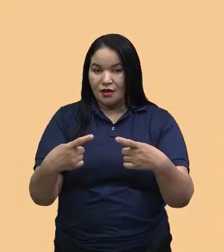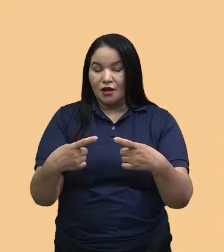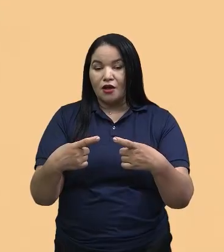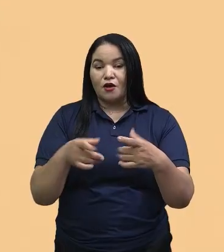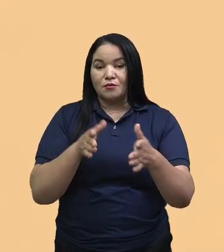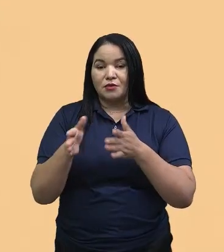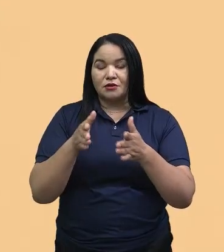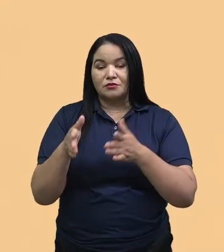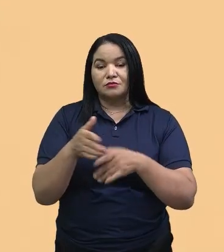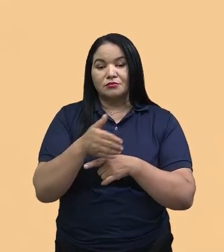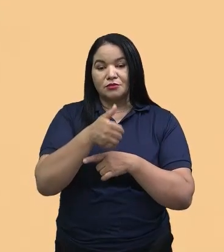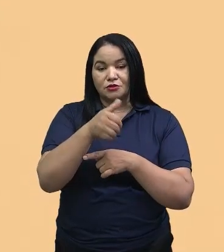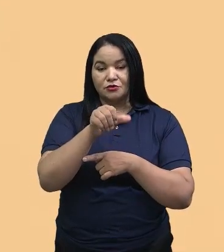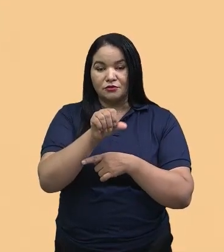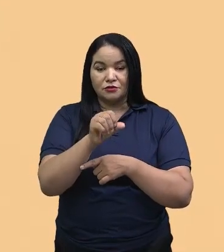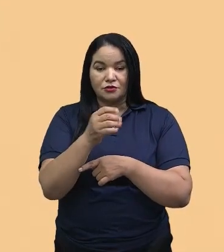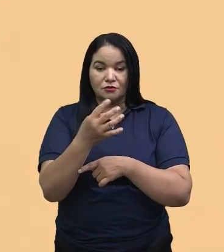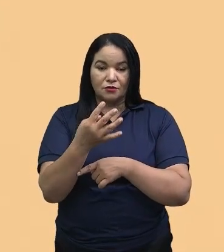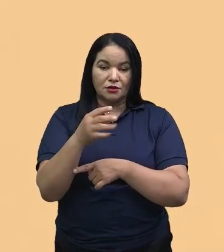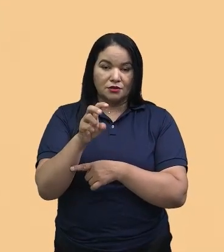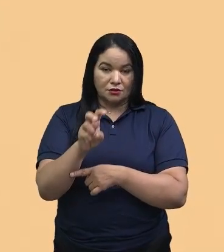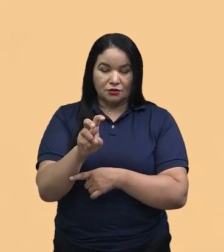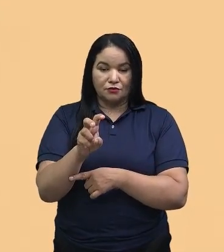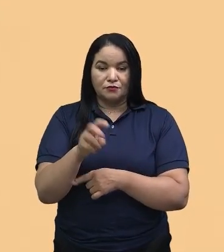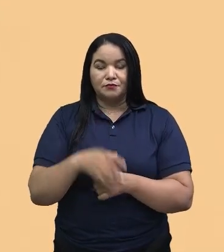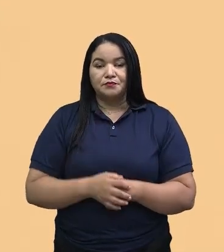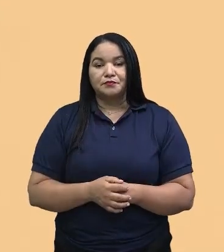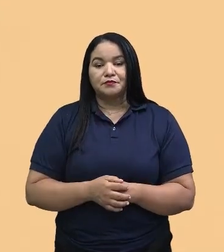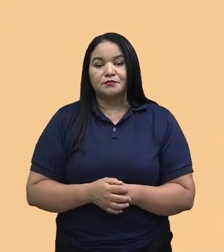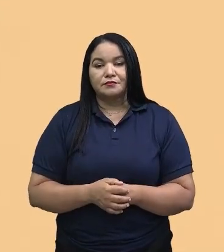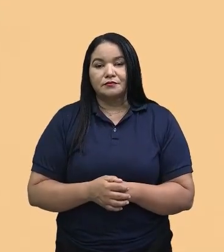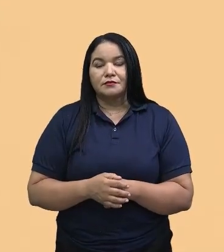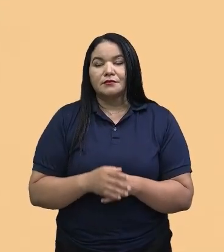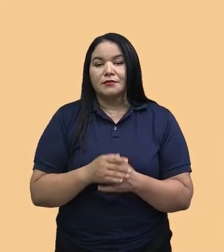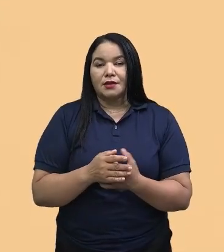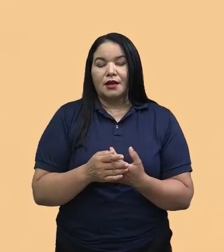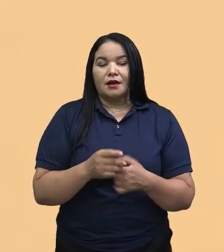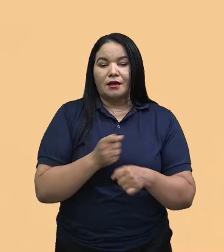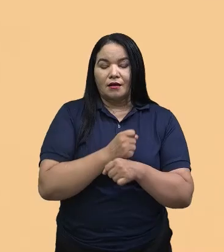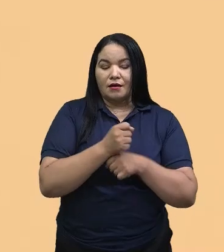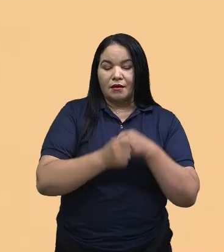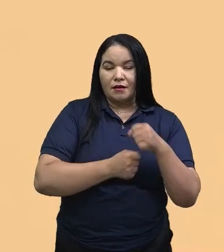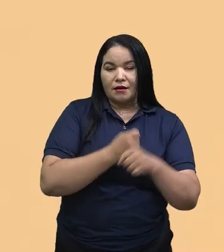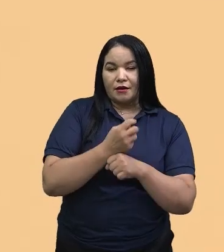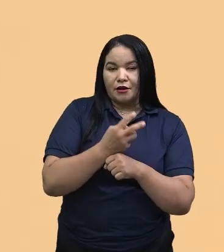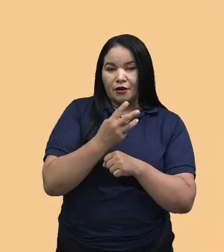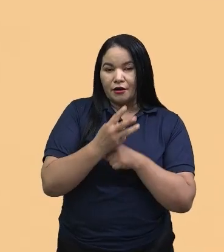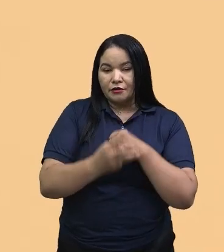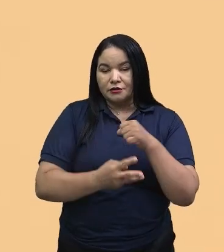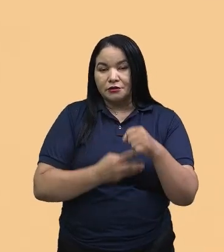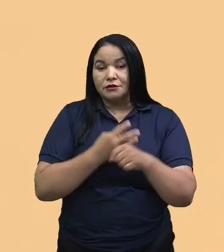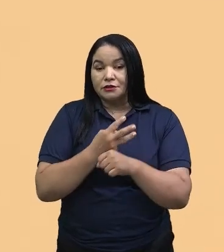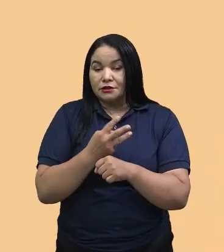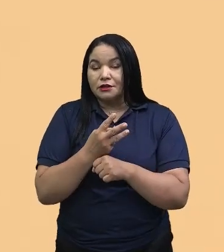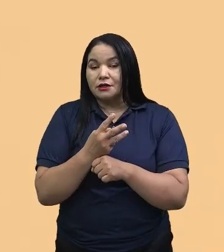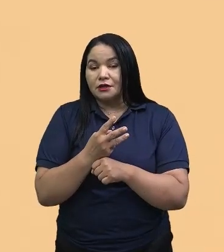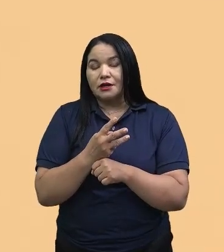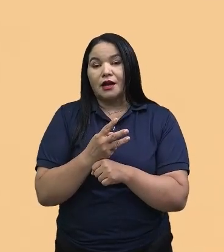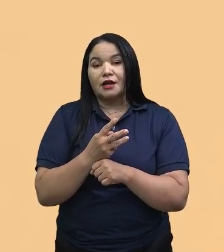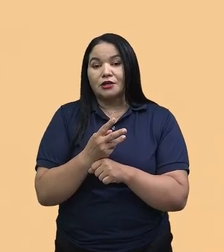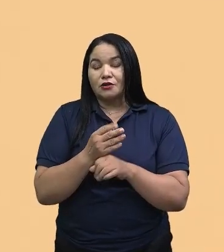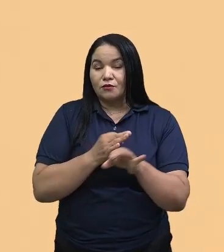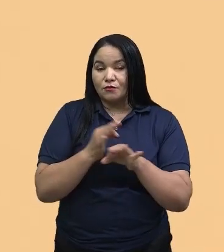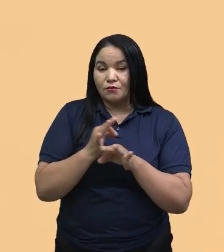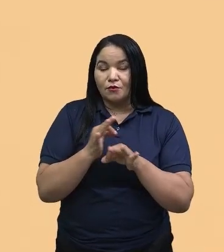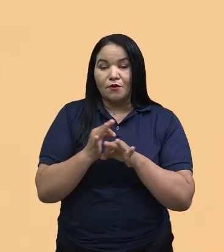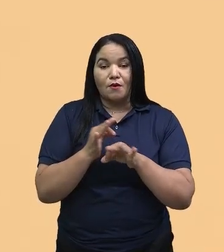de 1945. Então, se 3 anos depois nasce esse documento, não é à toa.